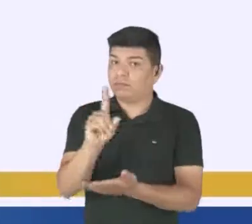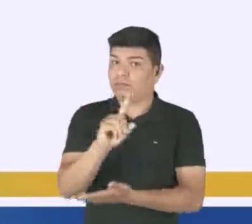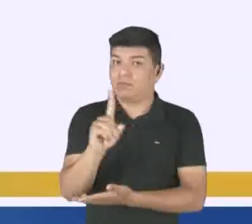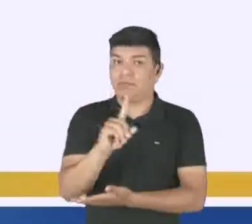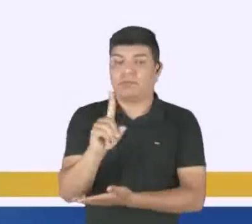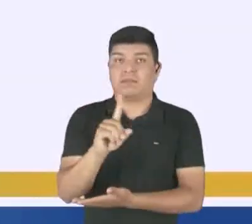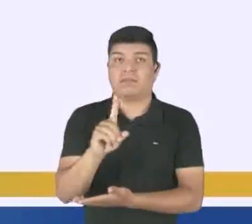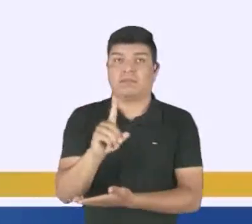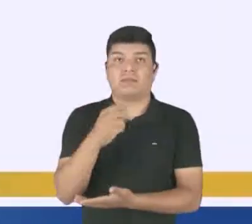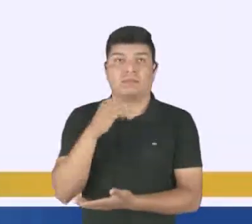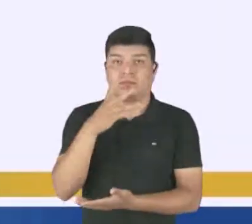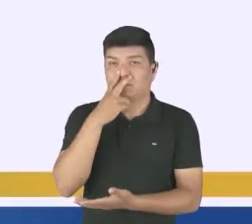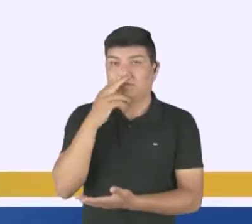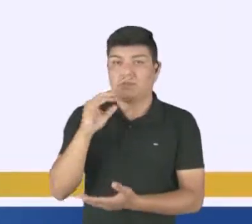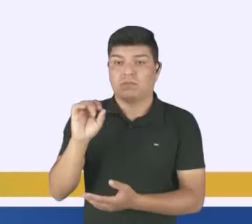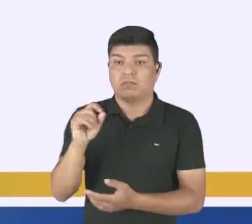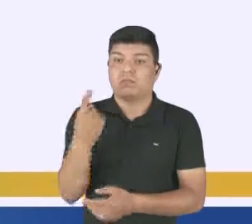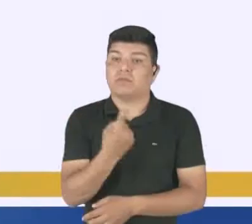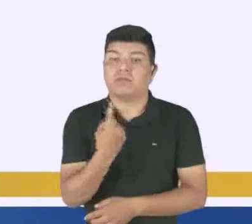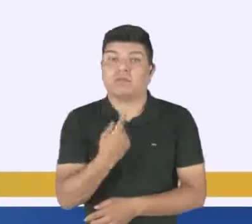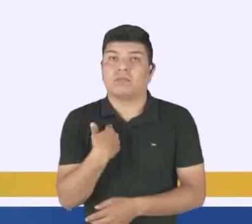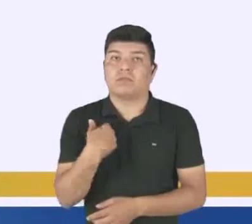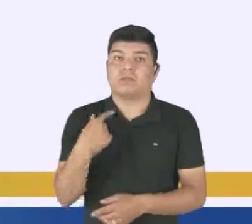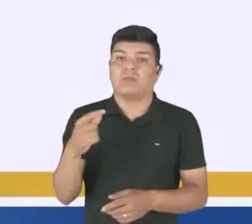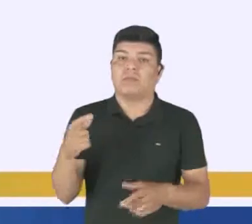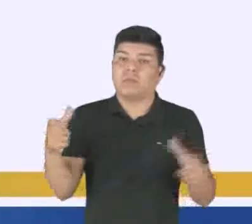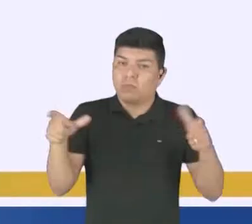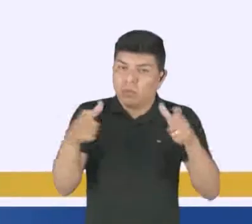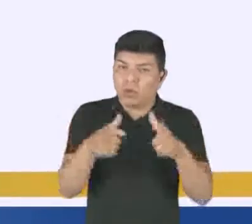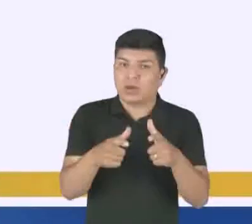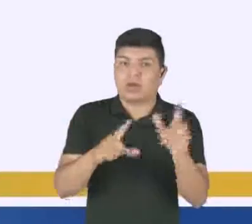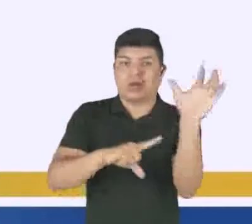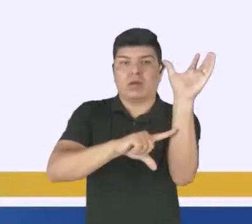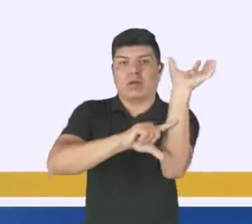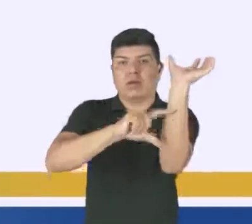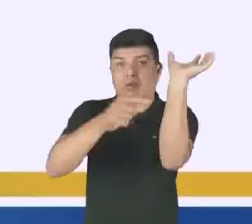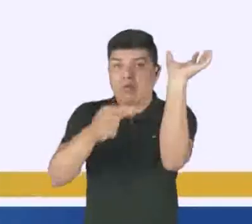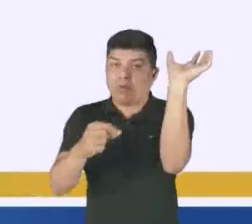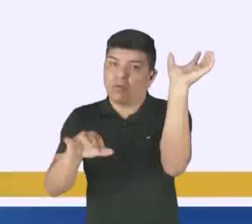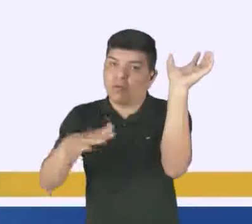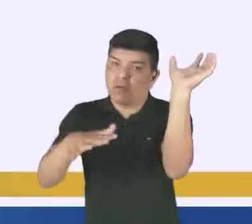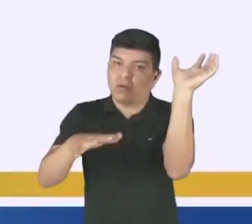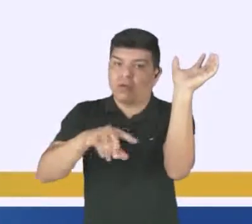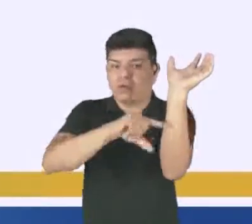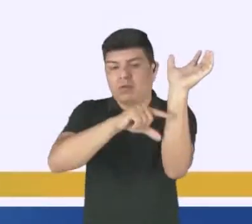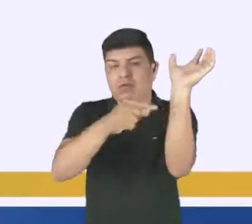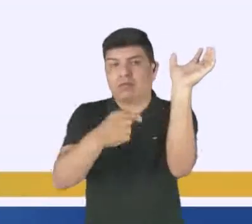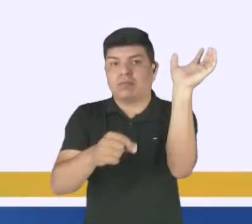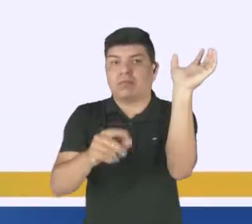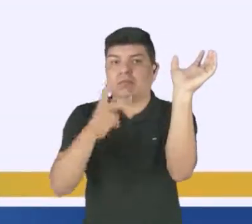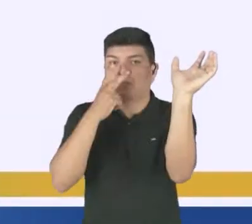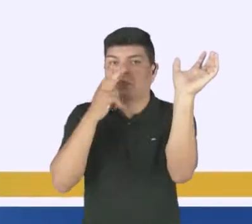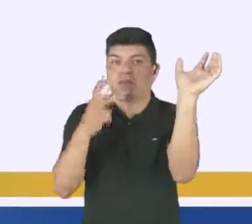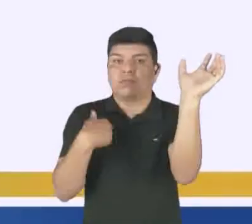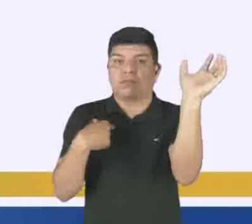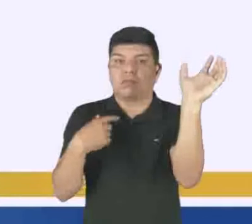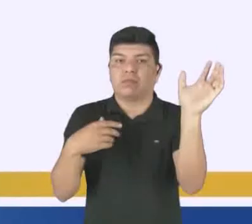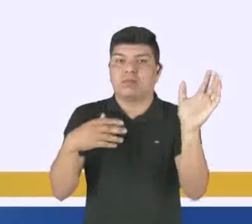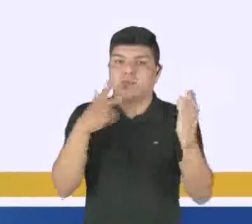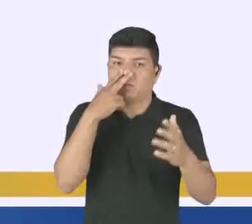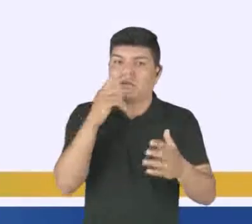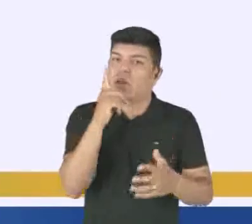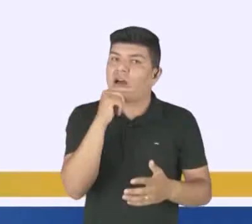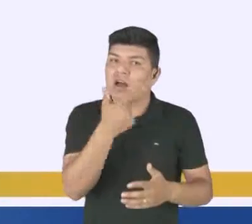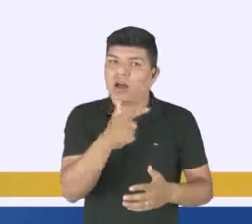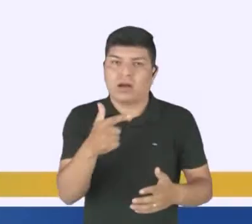a vegetação dispersa, pequeno porte, folhas que são geralmente, ela tem uma espécie de